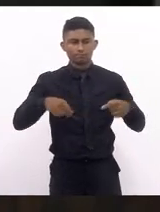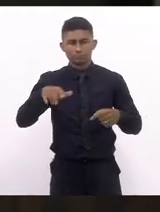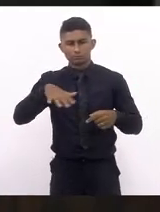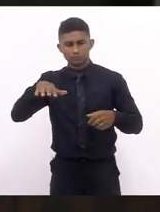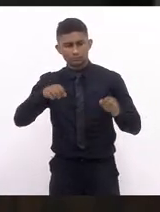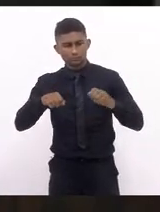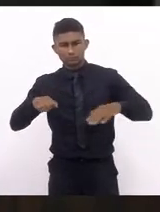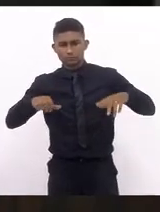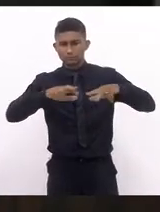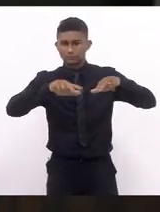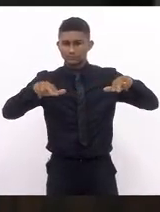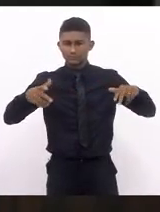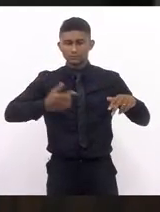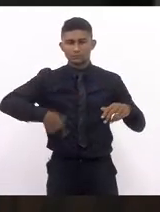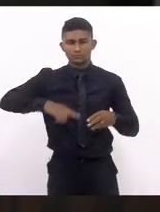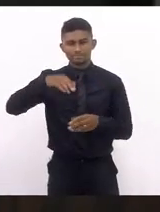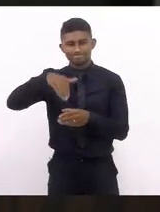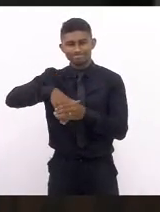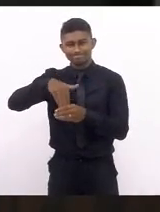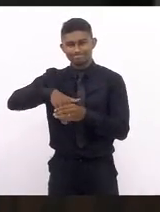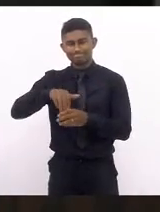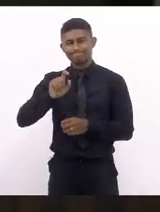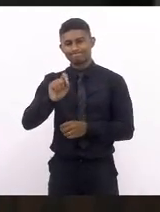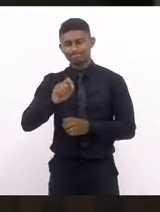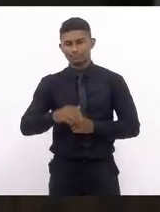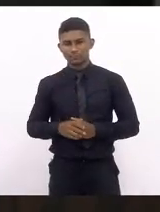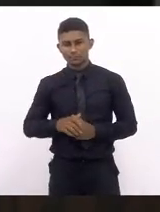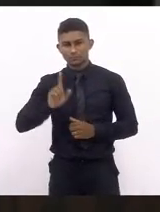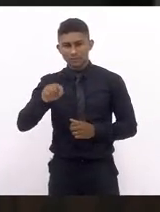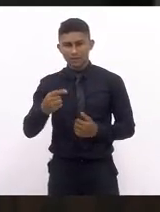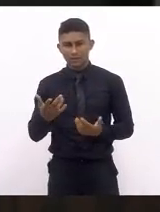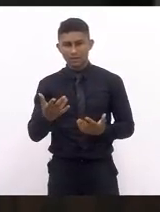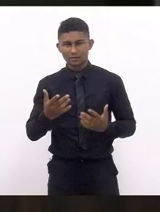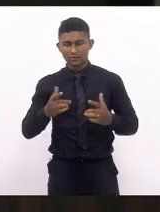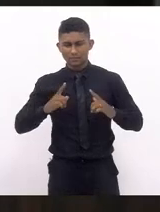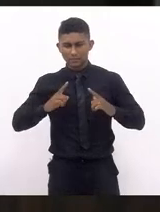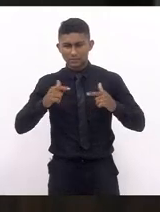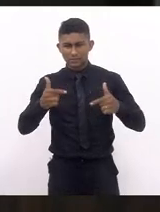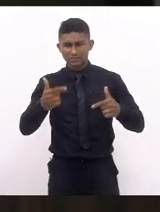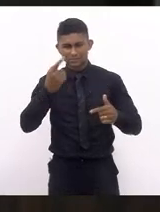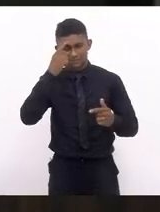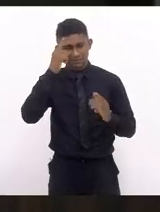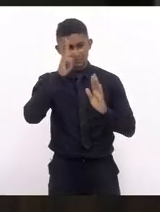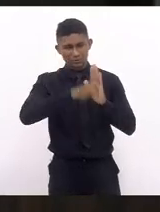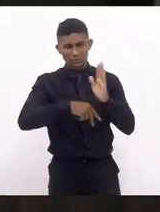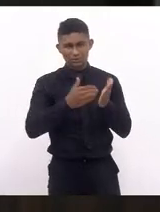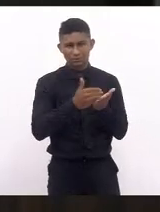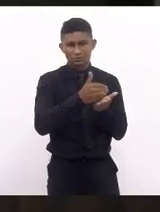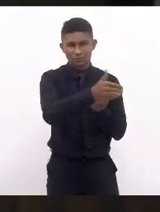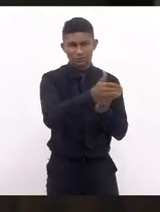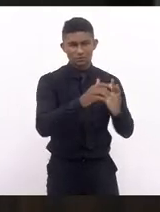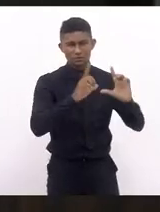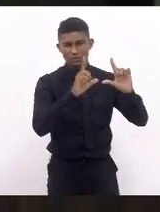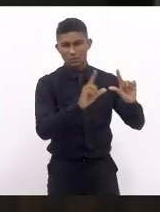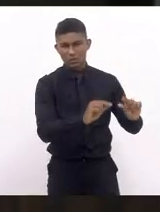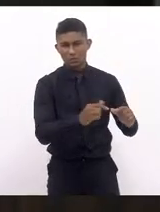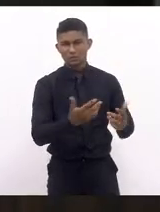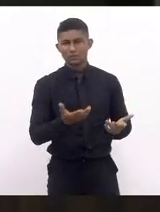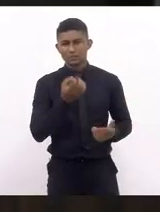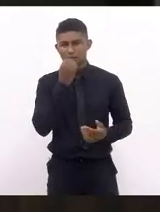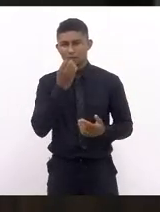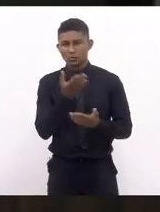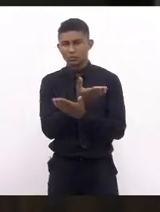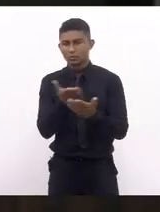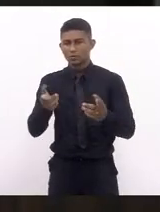voltamos voltamos medidas de reduzir os efeitos do projeto Inicial com regra de transição mais benéfica todo servidor do